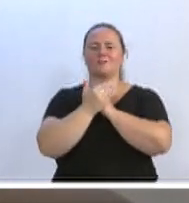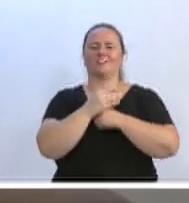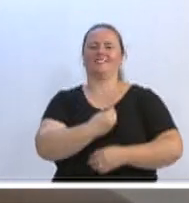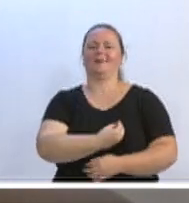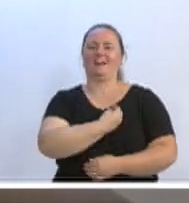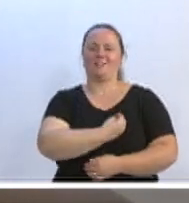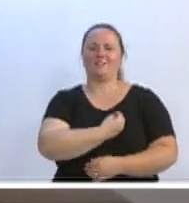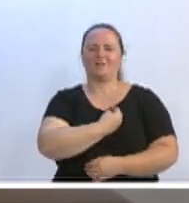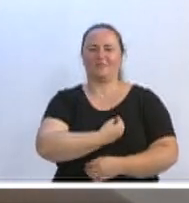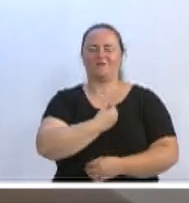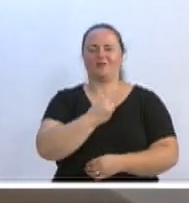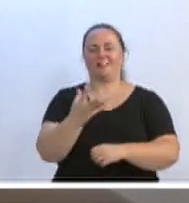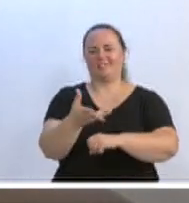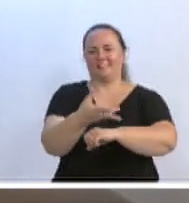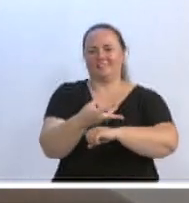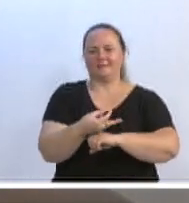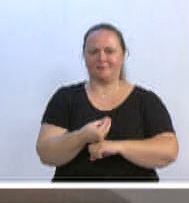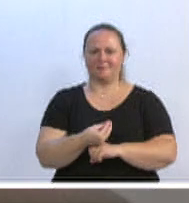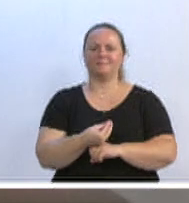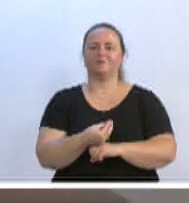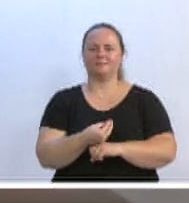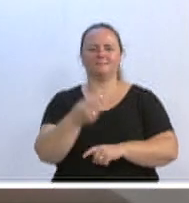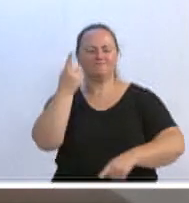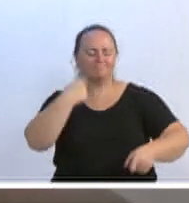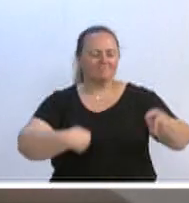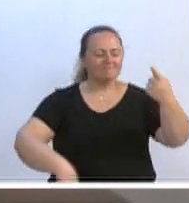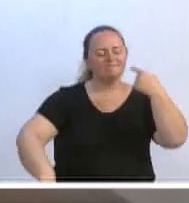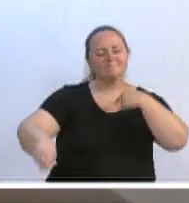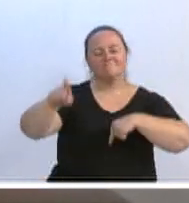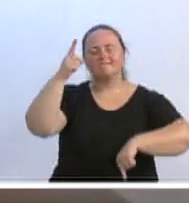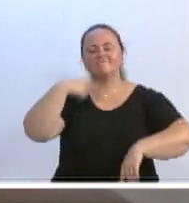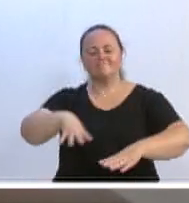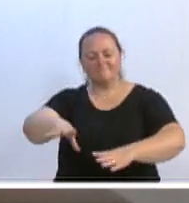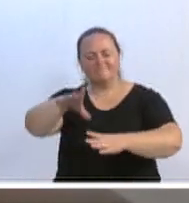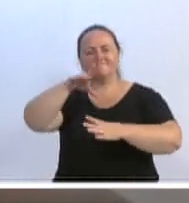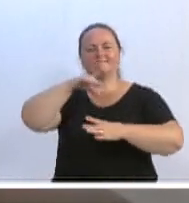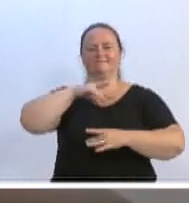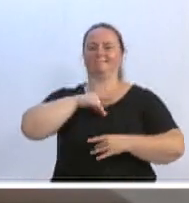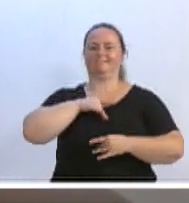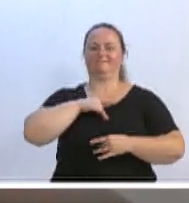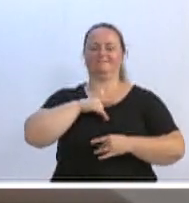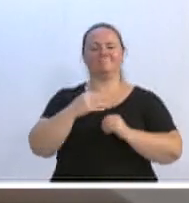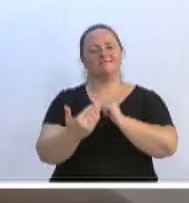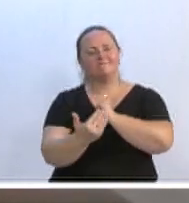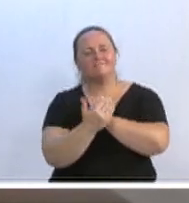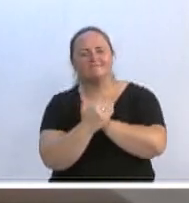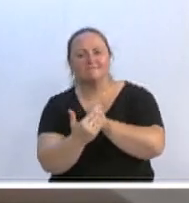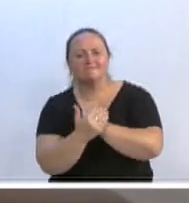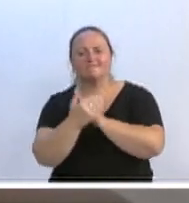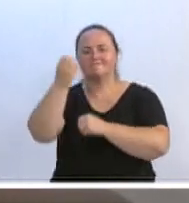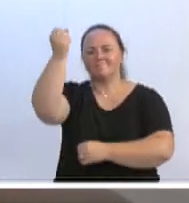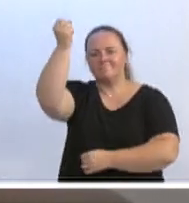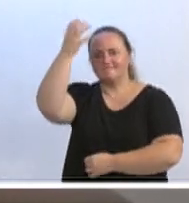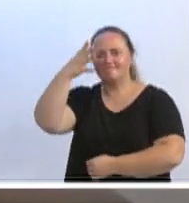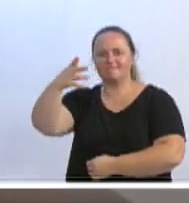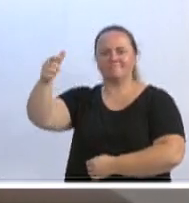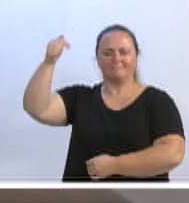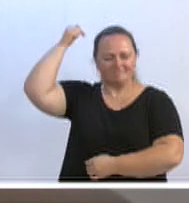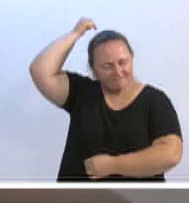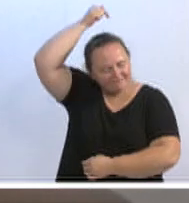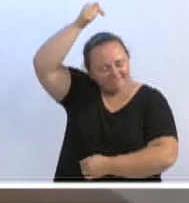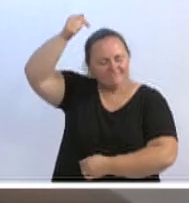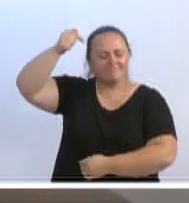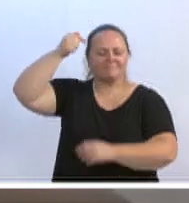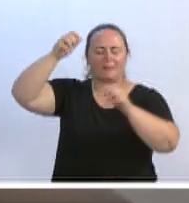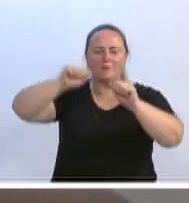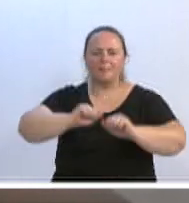Ele circula por todo o corpo, nutrindo, alimentando e santificando para